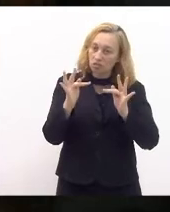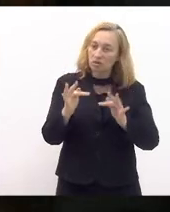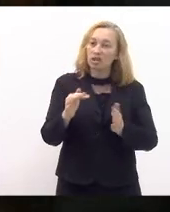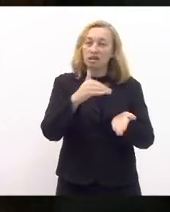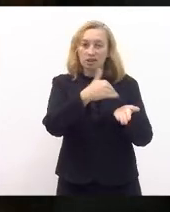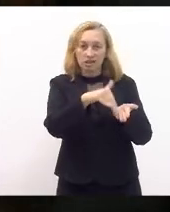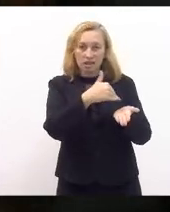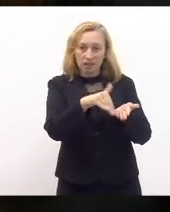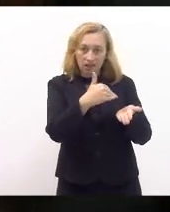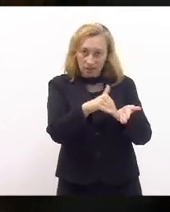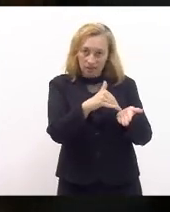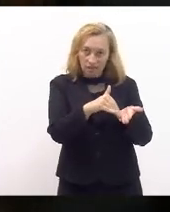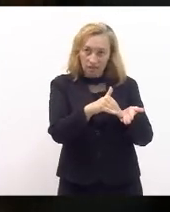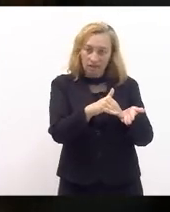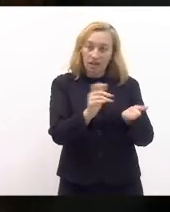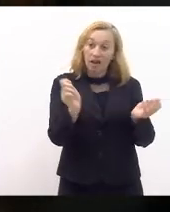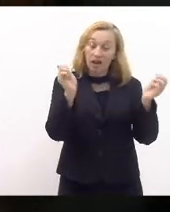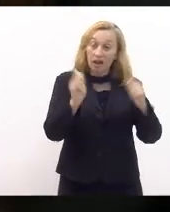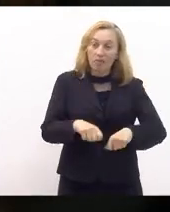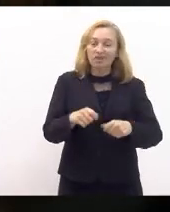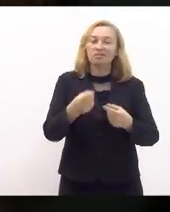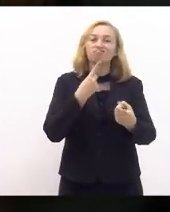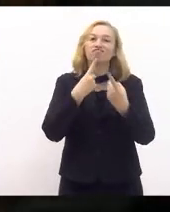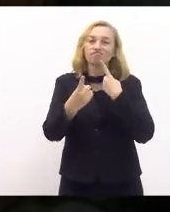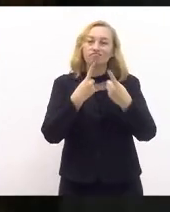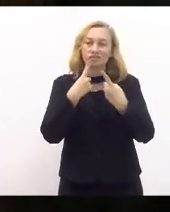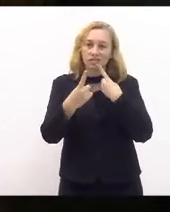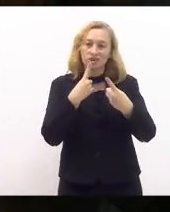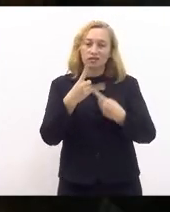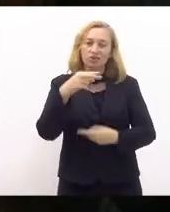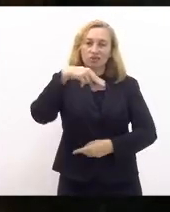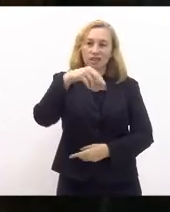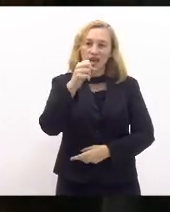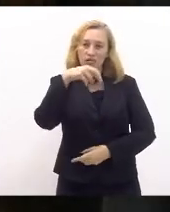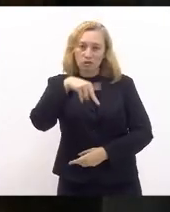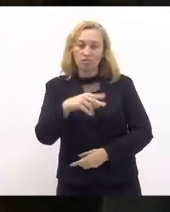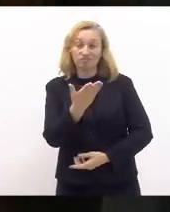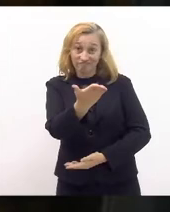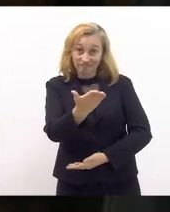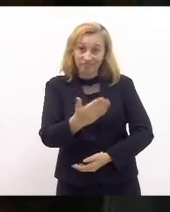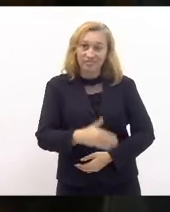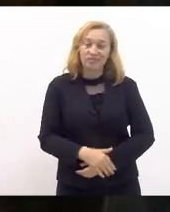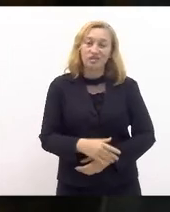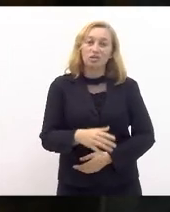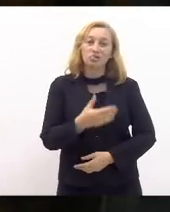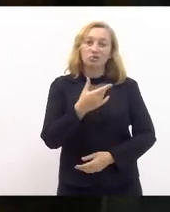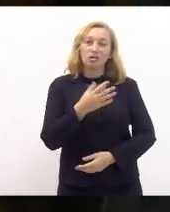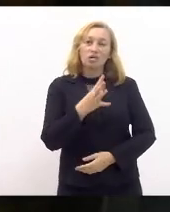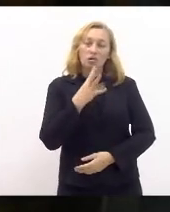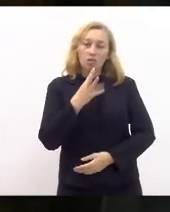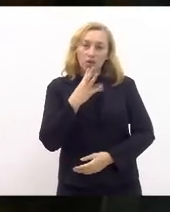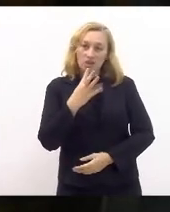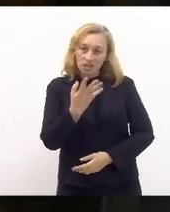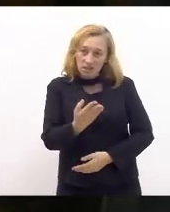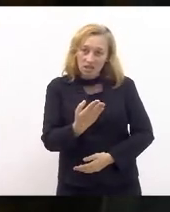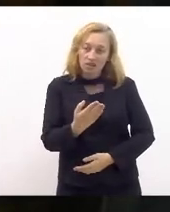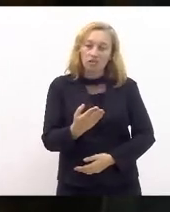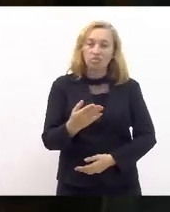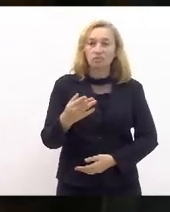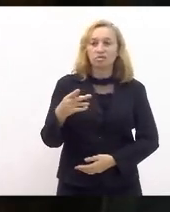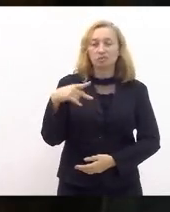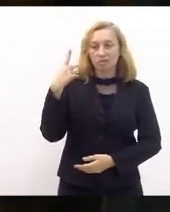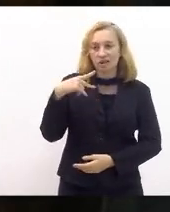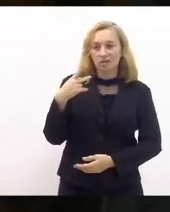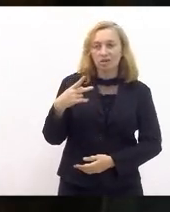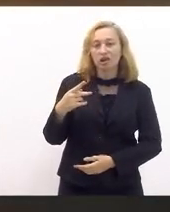secretário que teve a maior capacidade de diálogo foi o Nelson. O senhor reconheceu aqui do lado do parlamento e eu